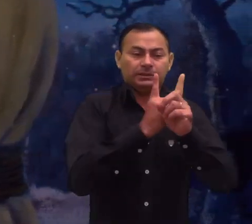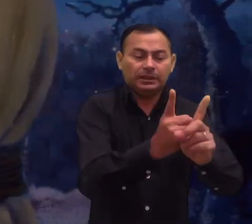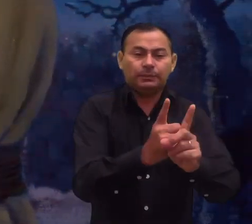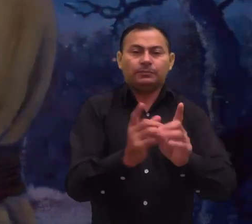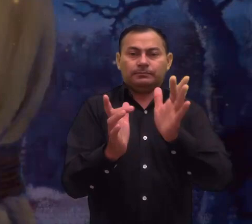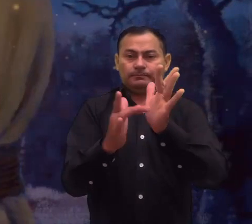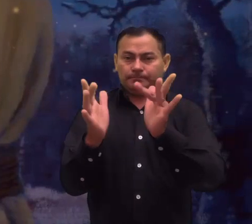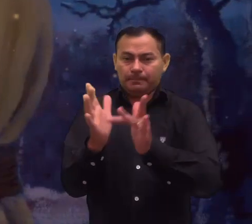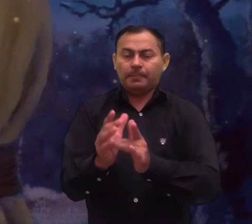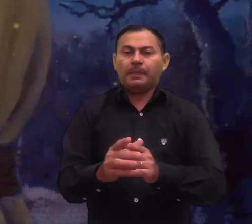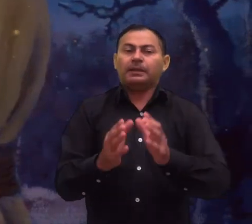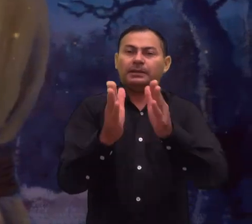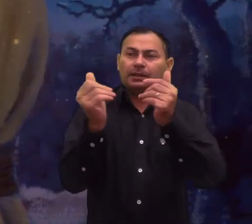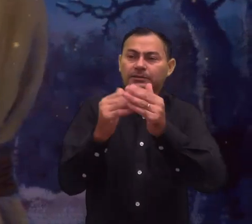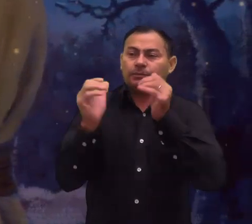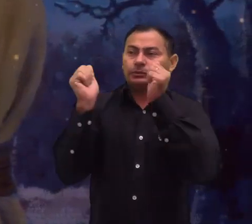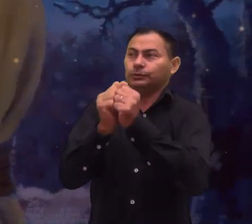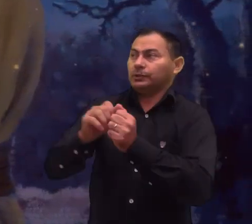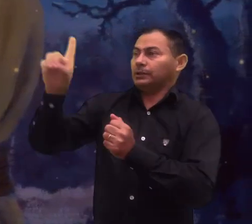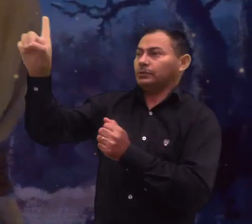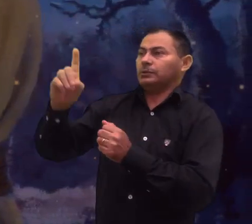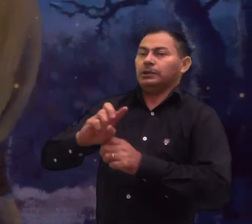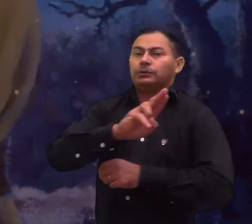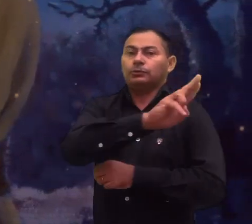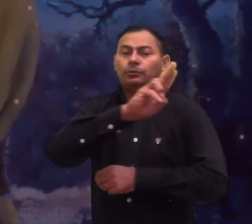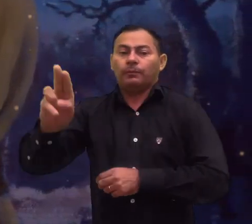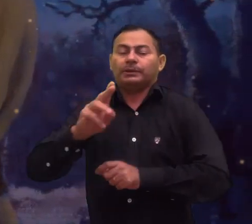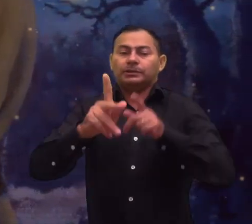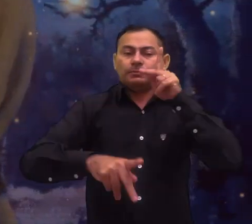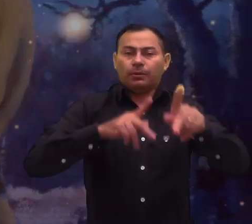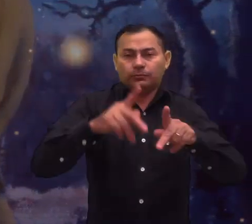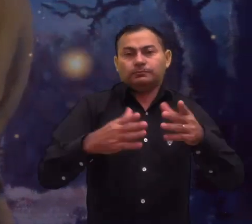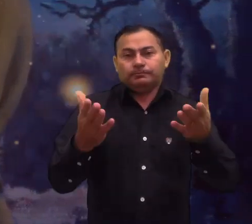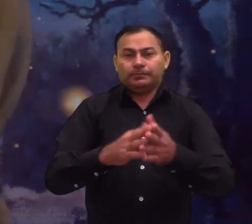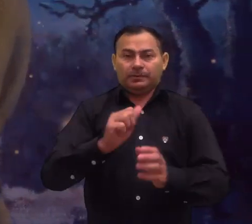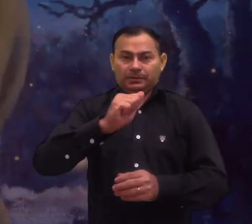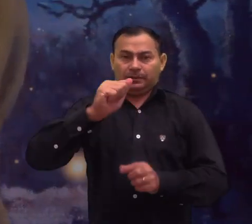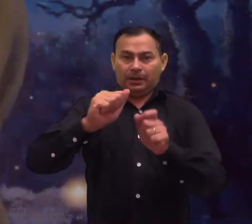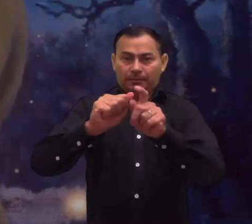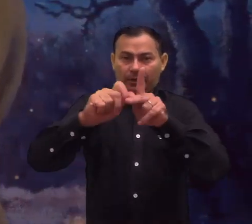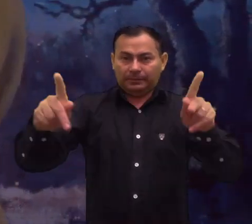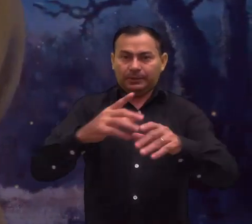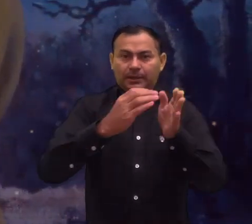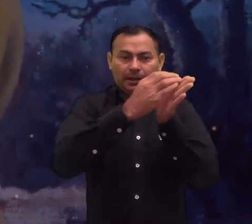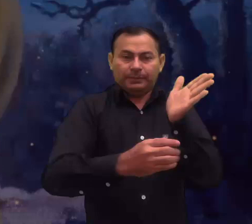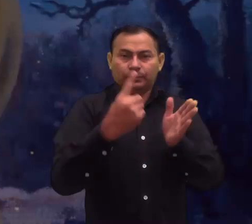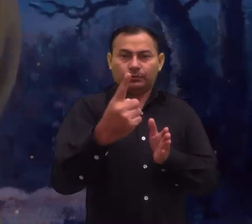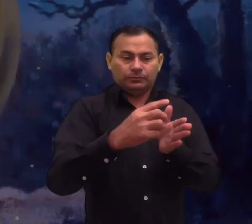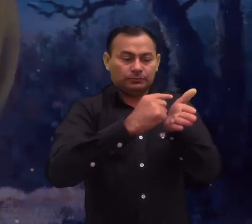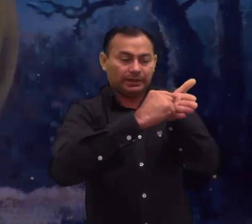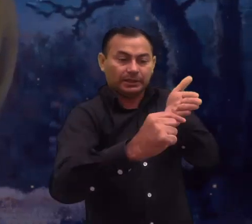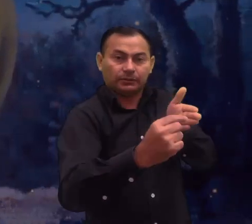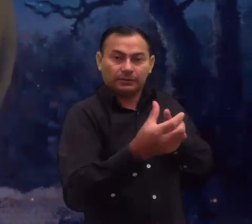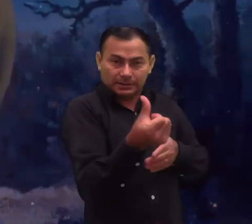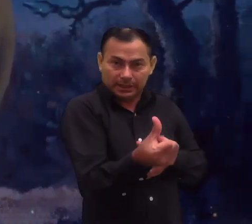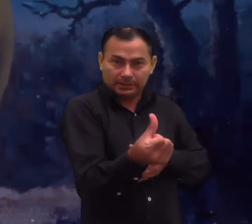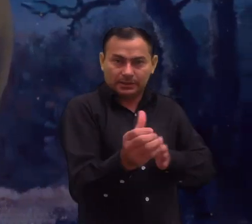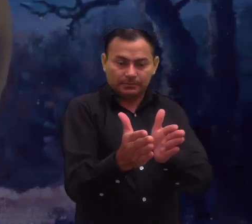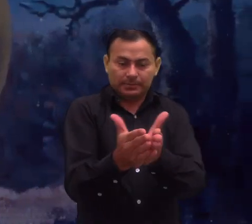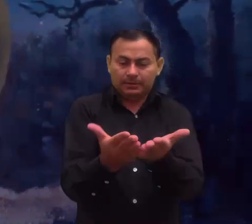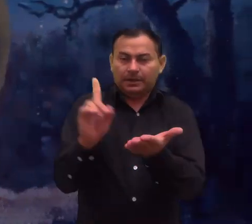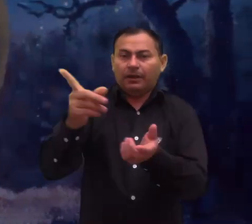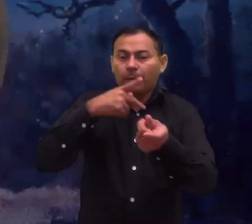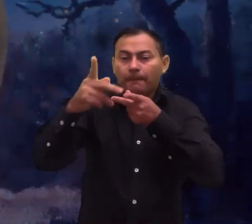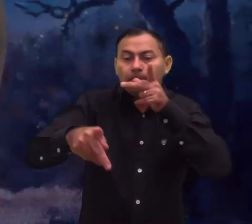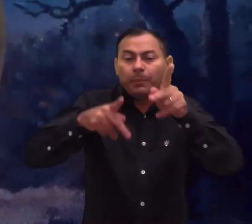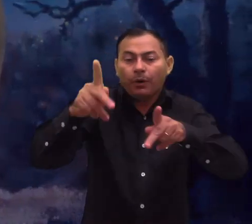para fazer discípulos para Jesus Cristo e interceder junto a Deus em nome deles. Em Apocalipse capítulo 1, versículo 6,